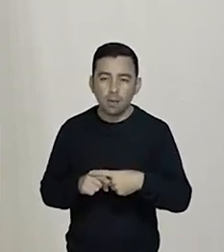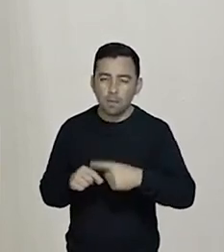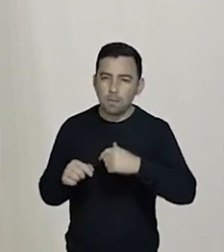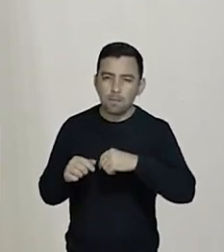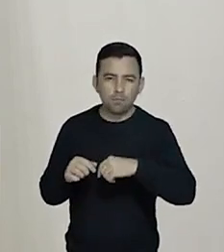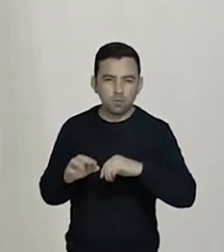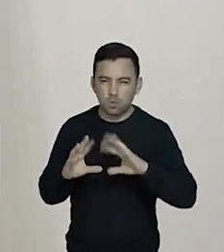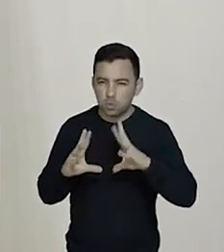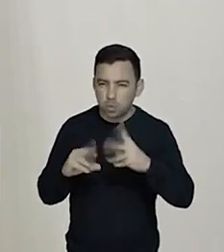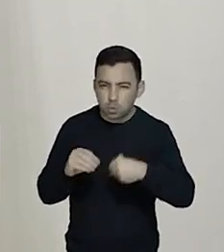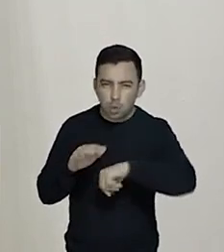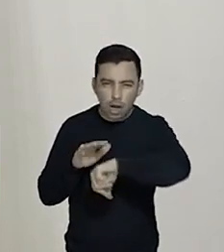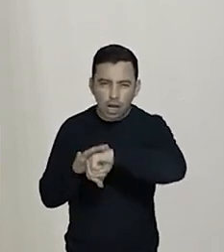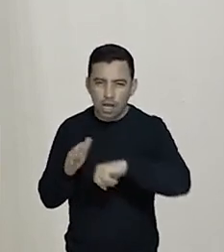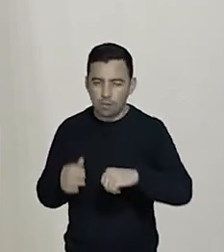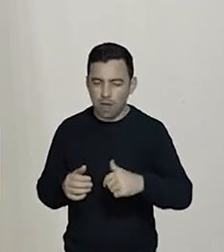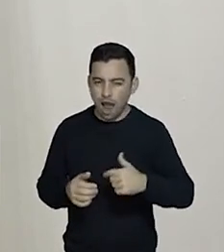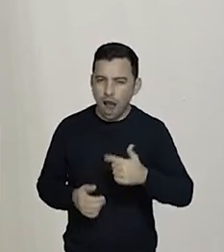altamente